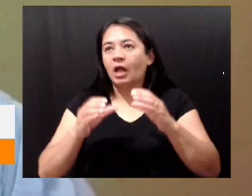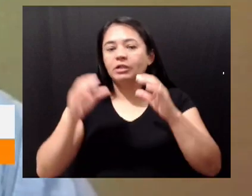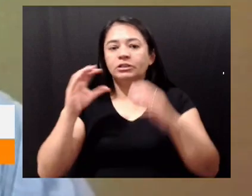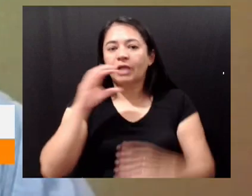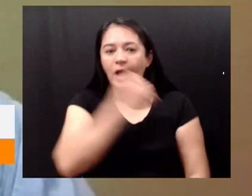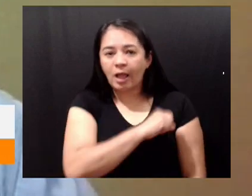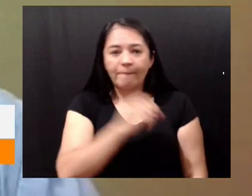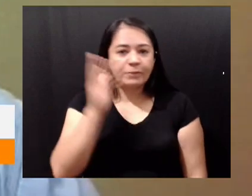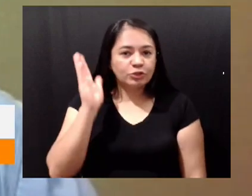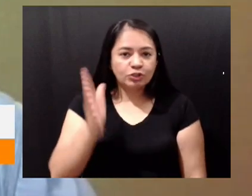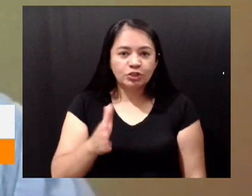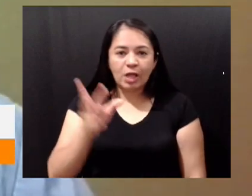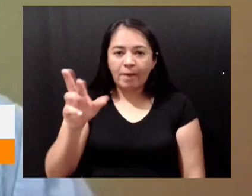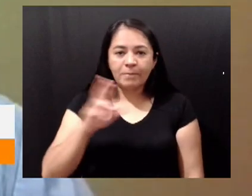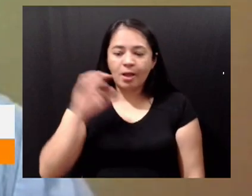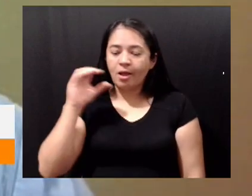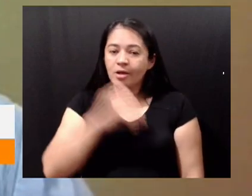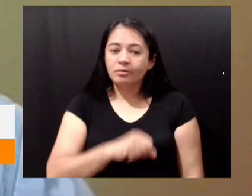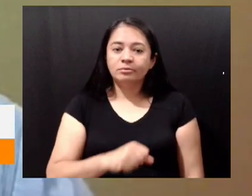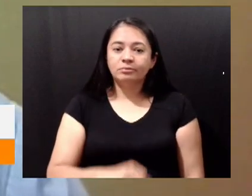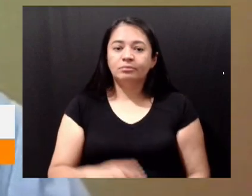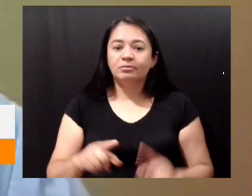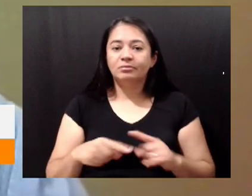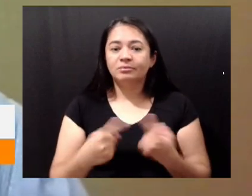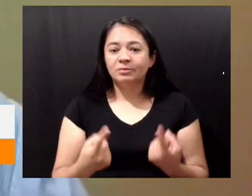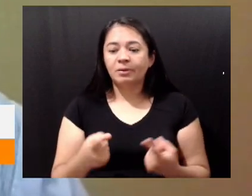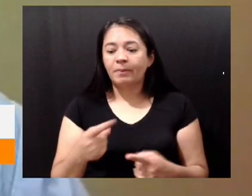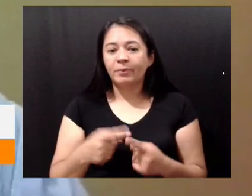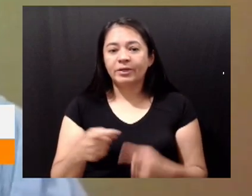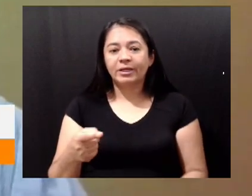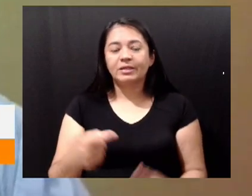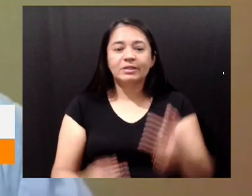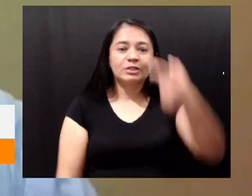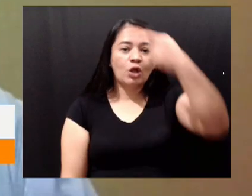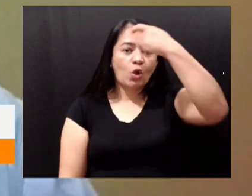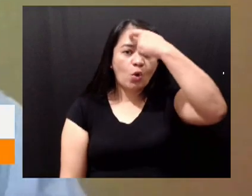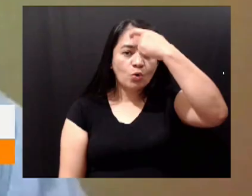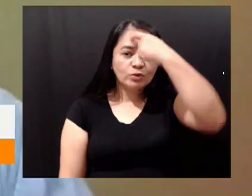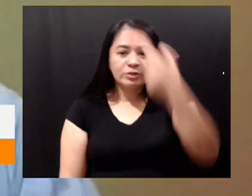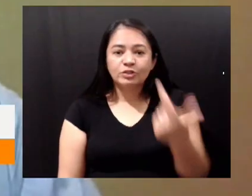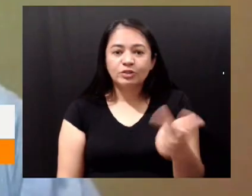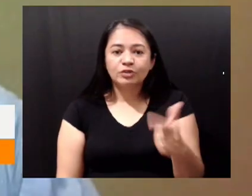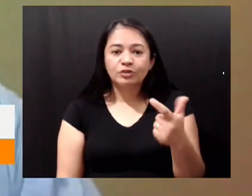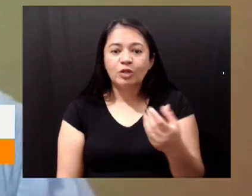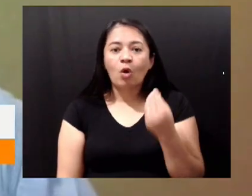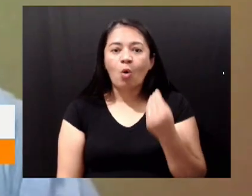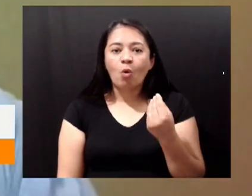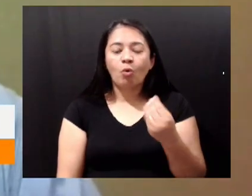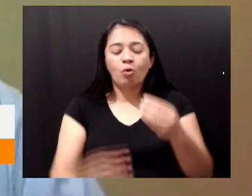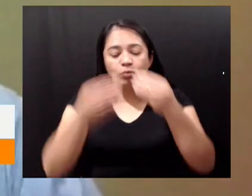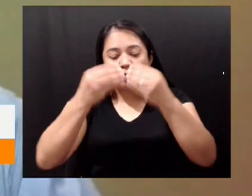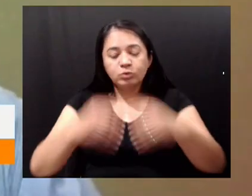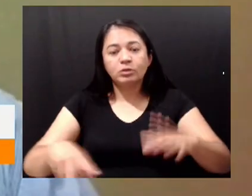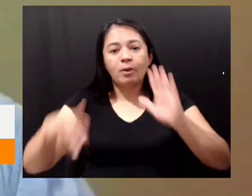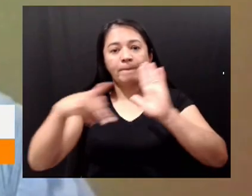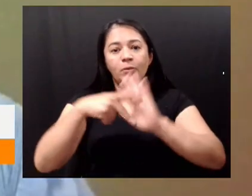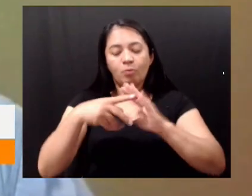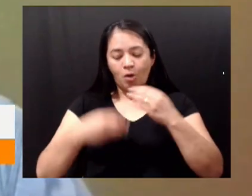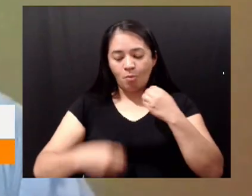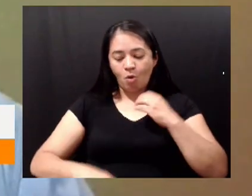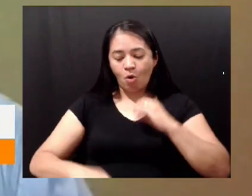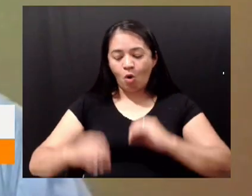respostas imediatas, mas é porque ela não tem consciência de quão agressivo é para o organismo